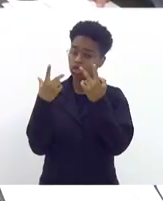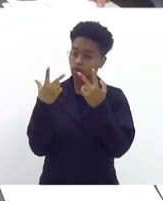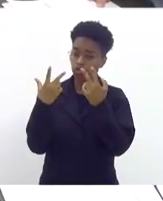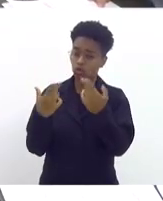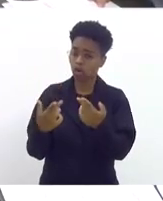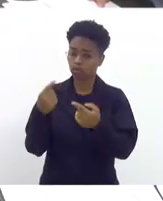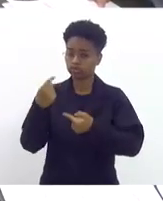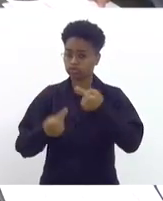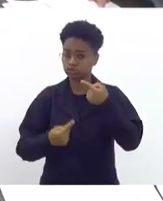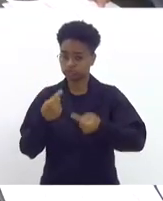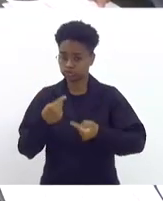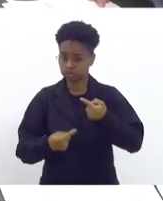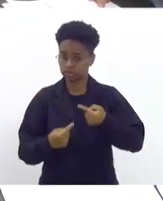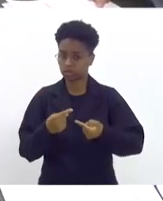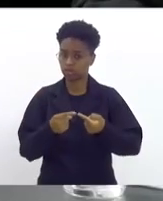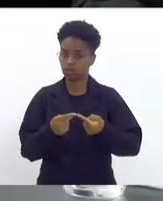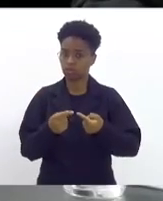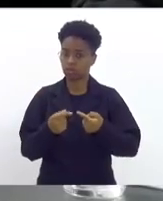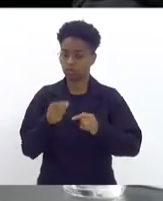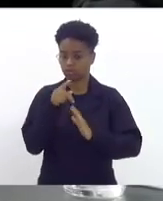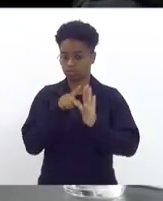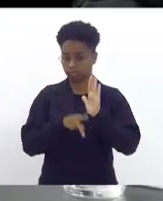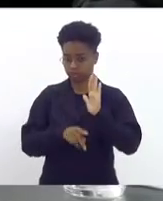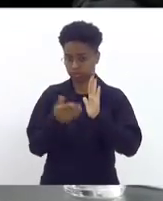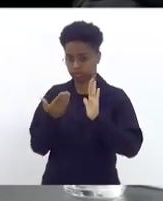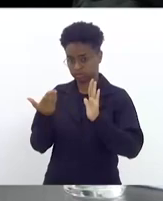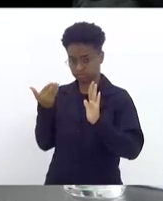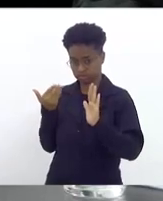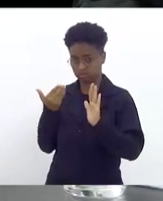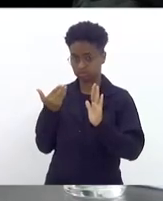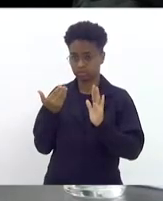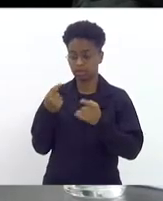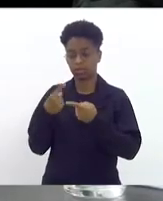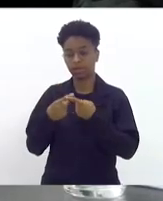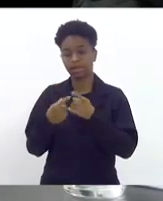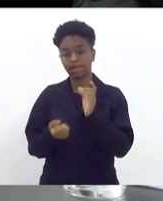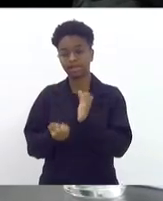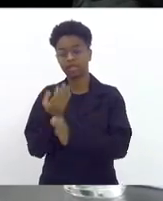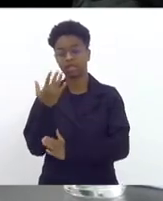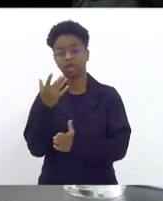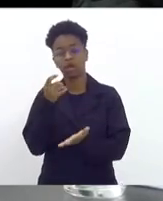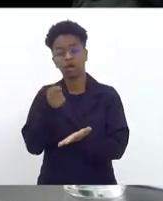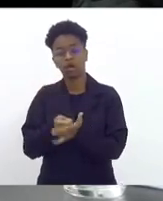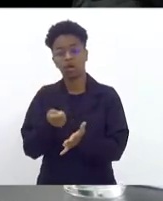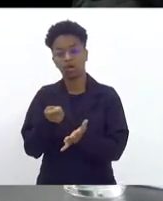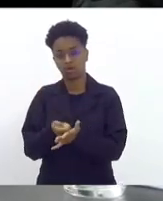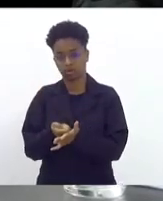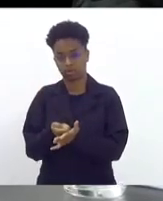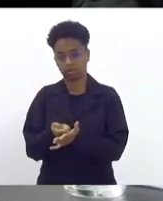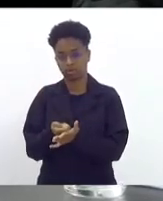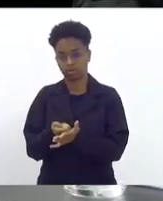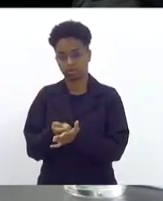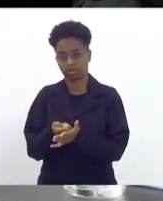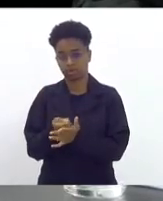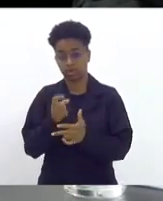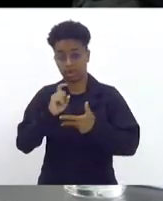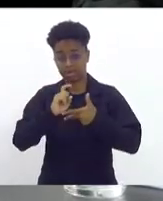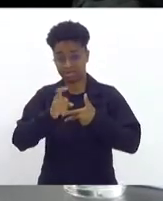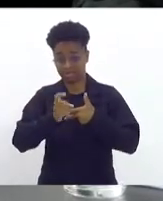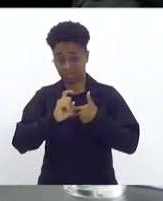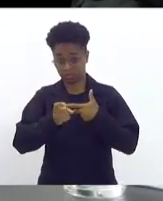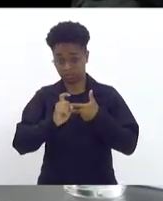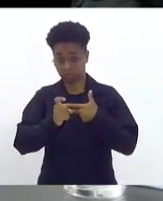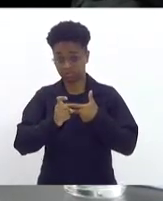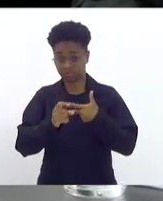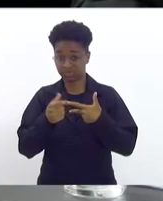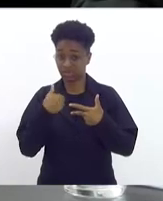discussão que nós enfrentamos no projeto anterior aquele cria uma obrigação para o poder executivo que eu acho